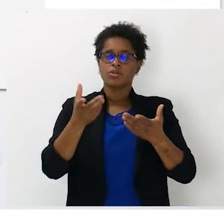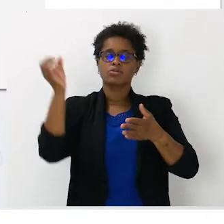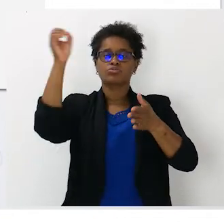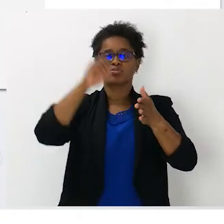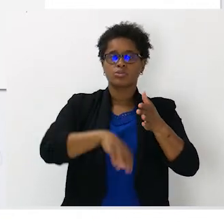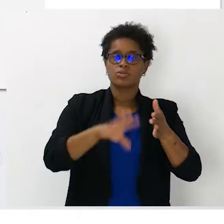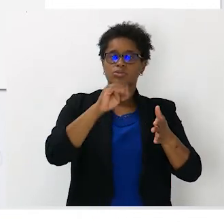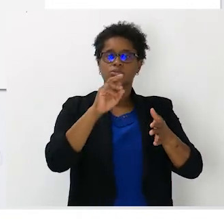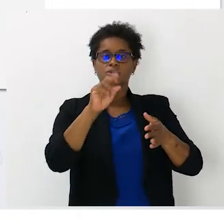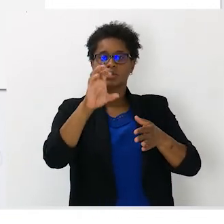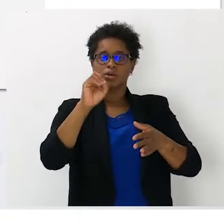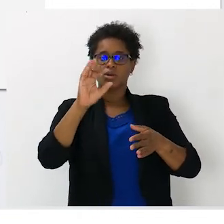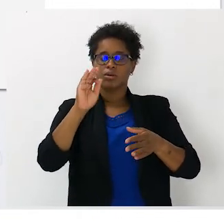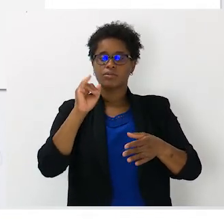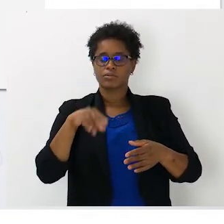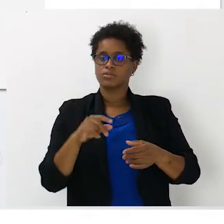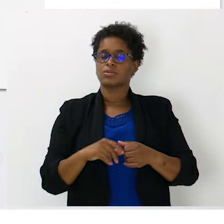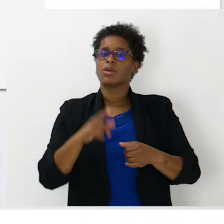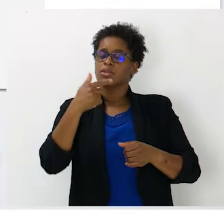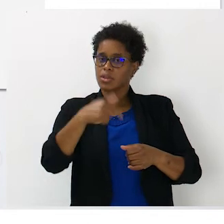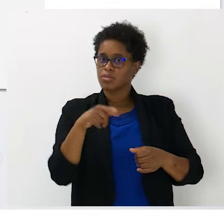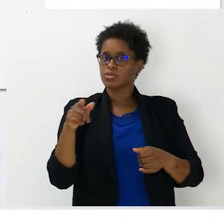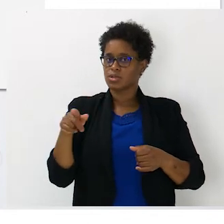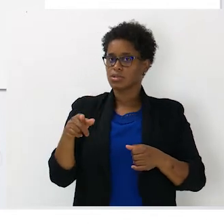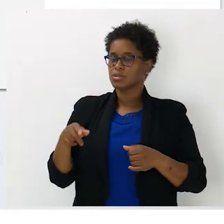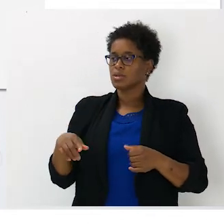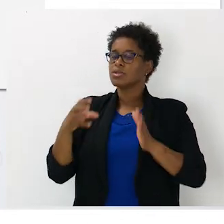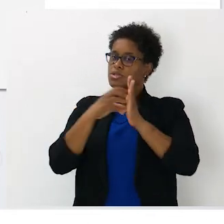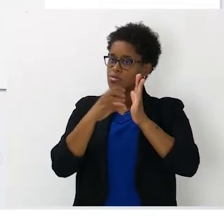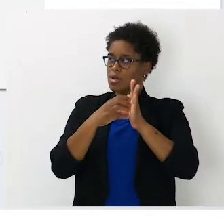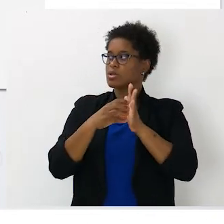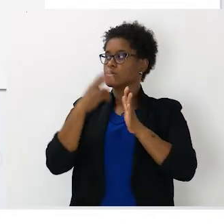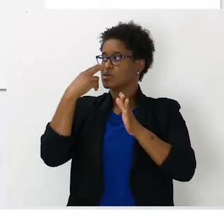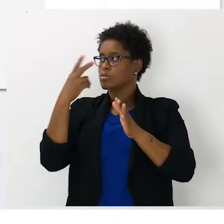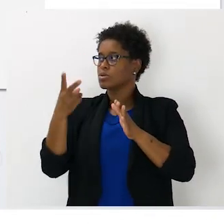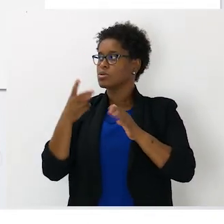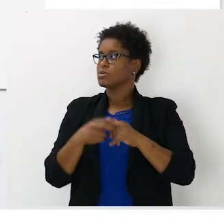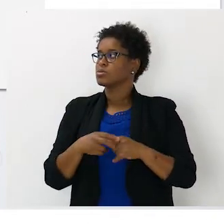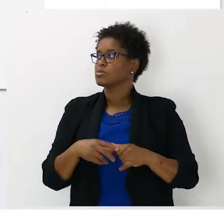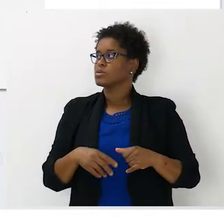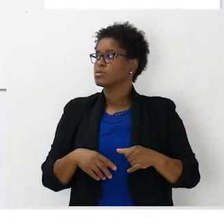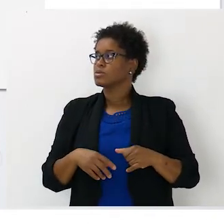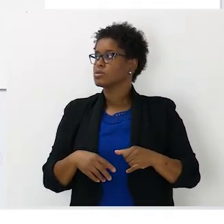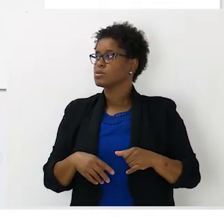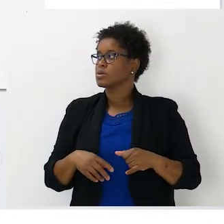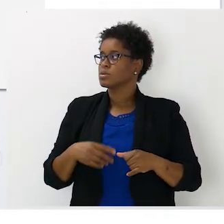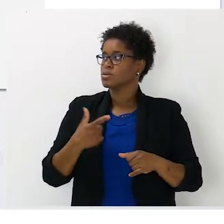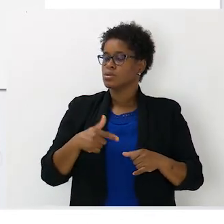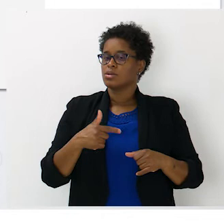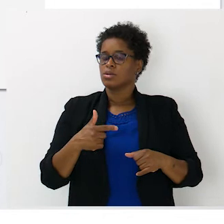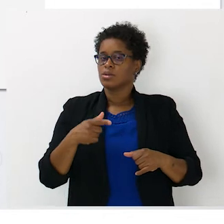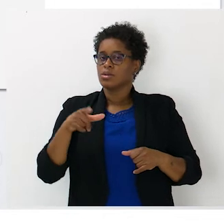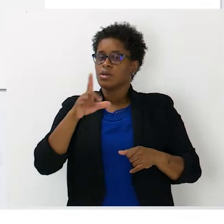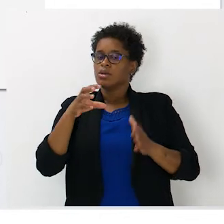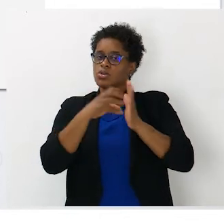os sarcófagos. Tanto temos ali as imagens que ilustram os lugares por